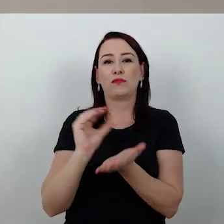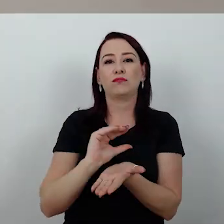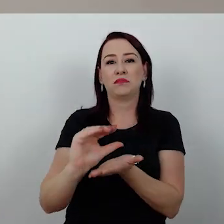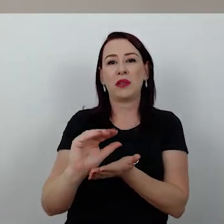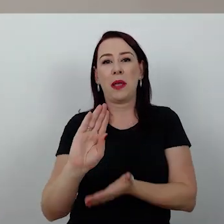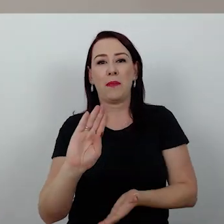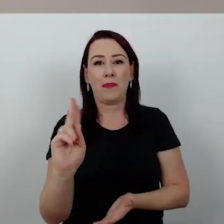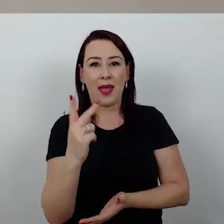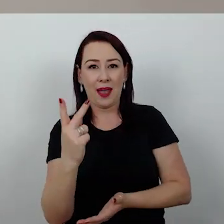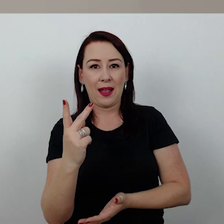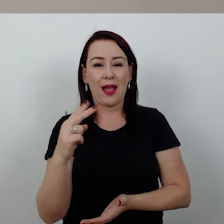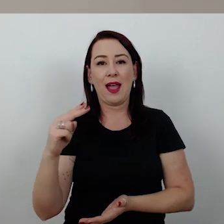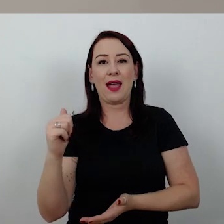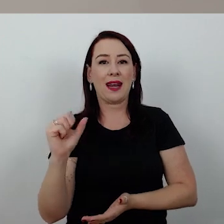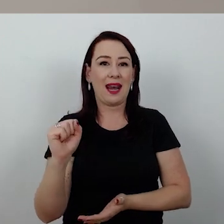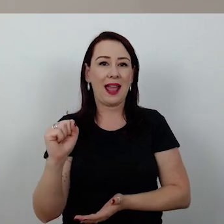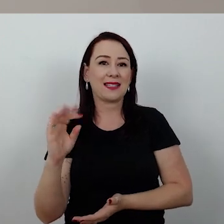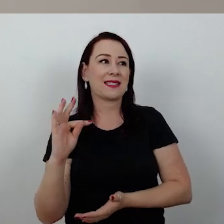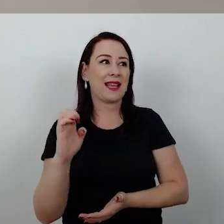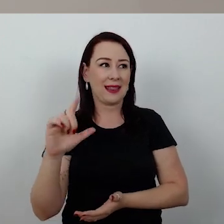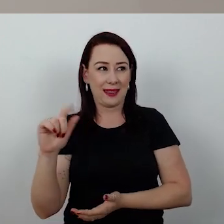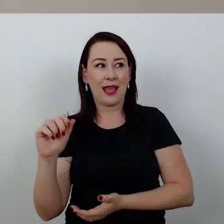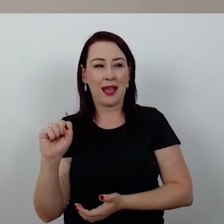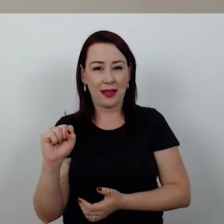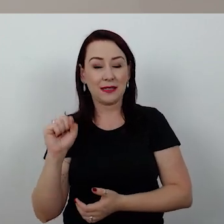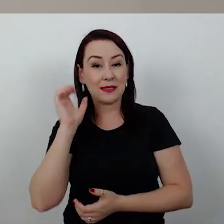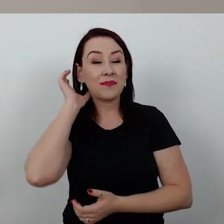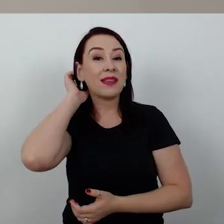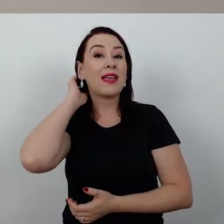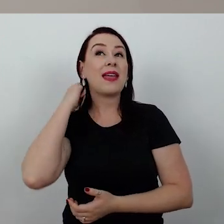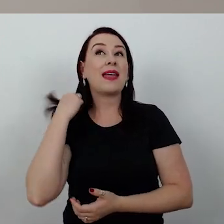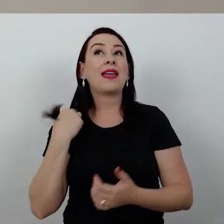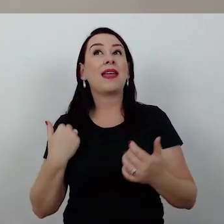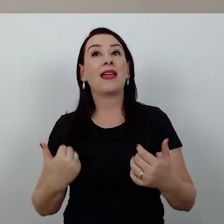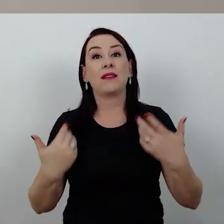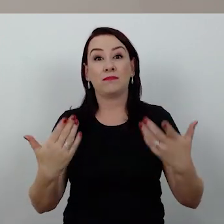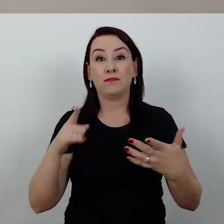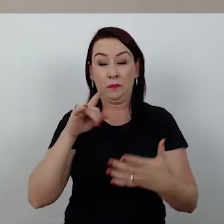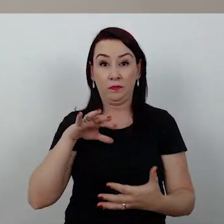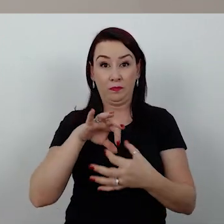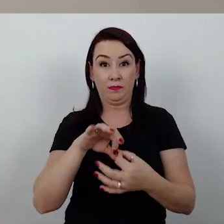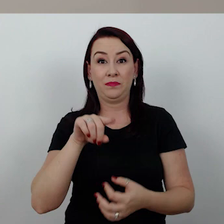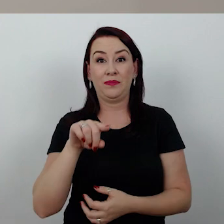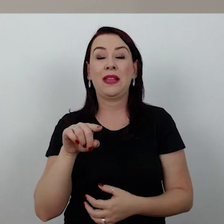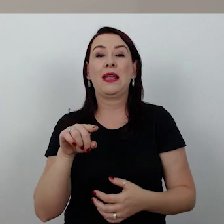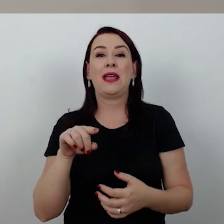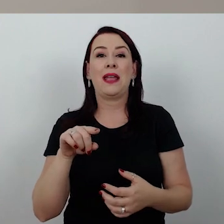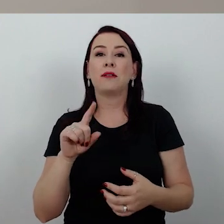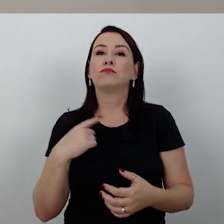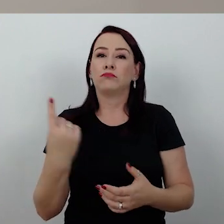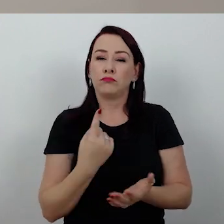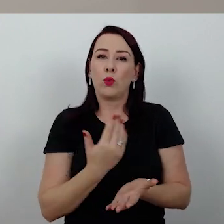nas Telas, tanto o incentivo fiscal, como também, né, o edital do fundo. E aí, dentro dessa lógica